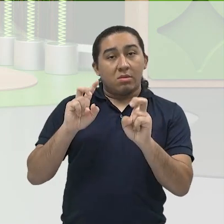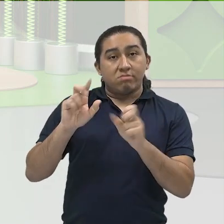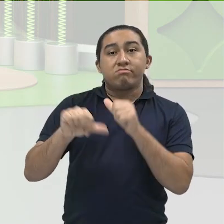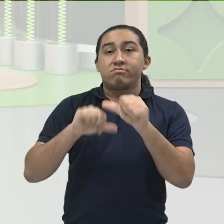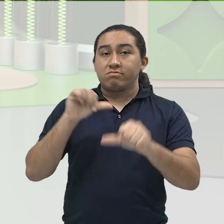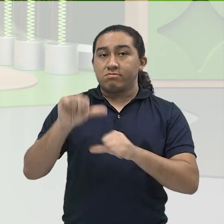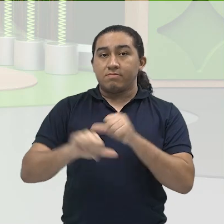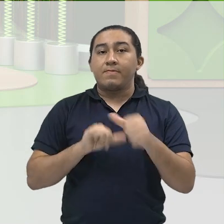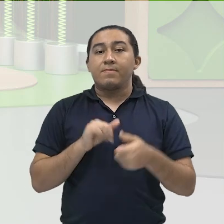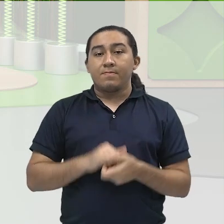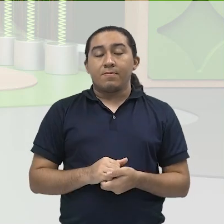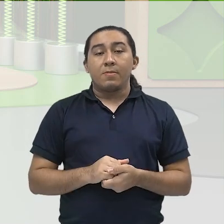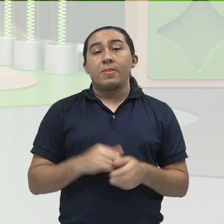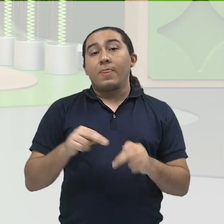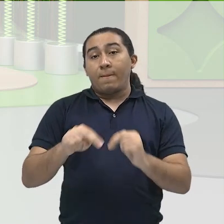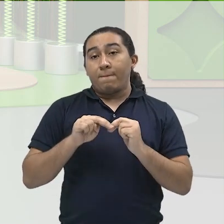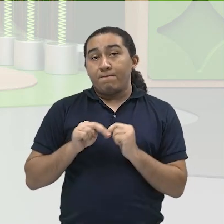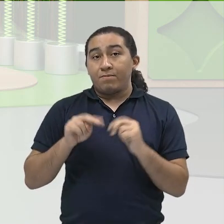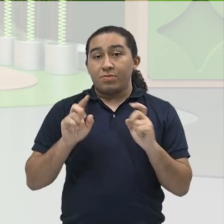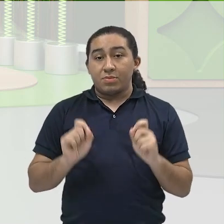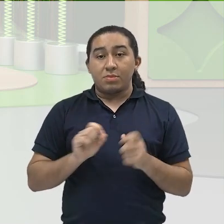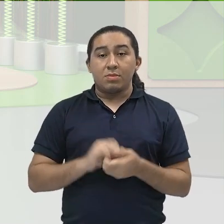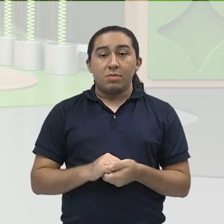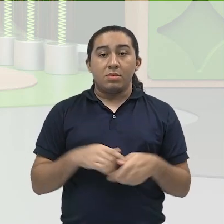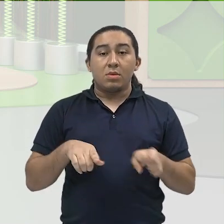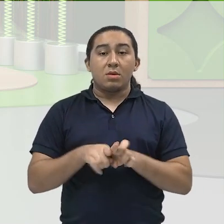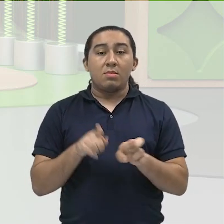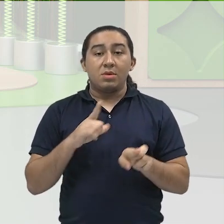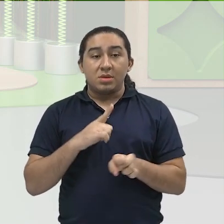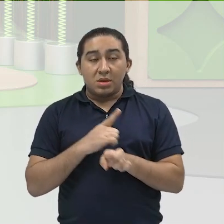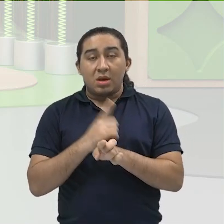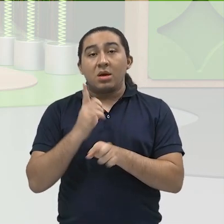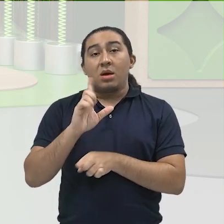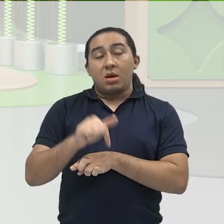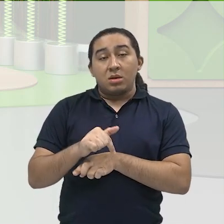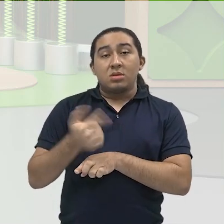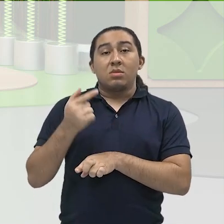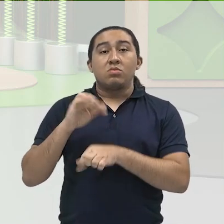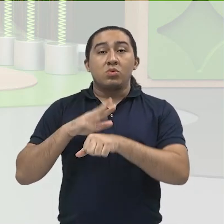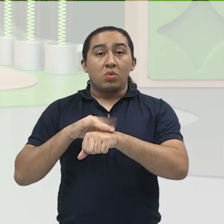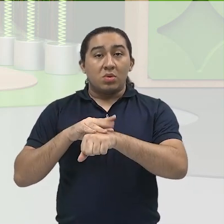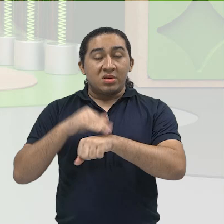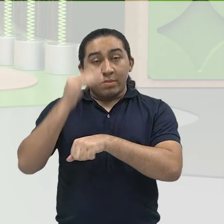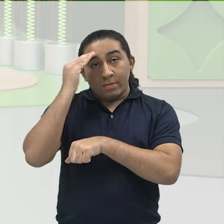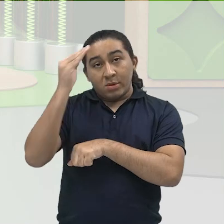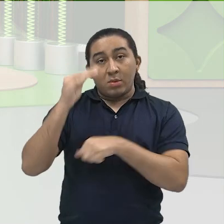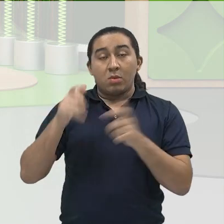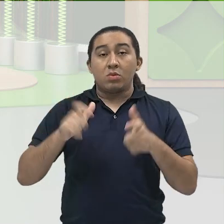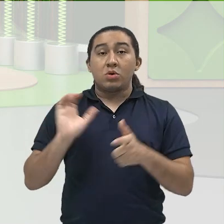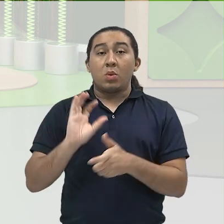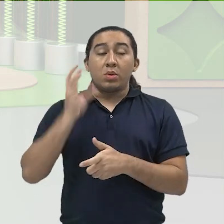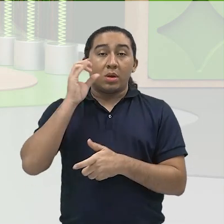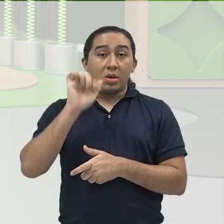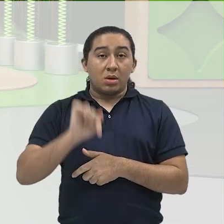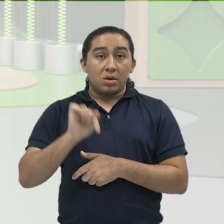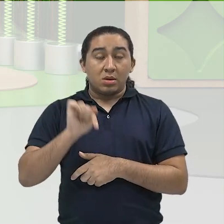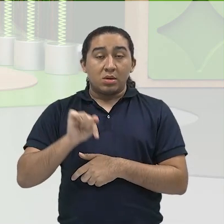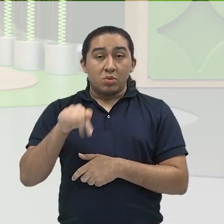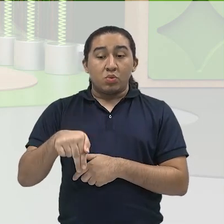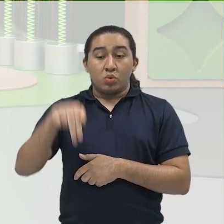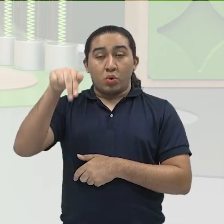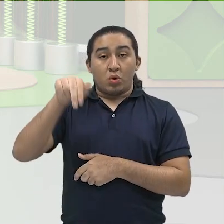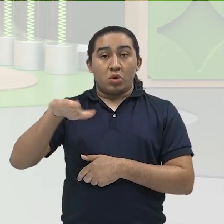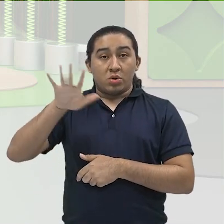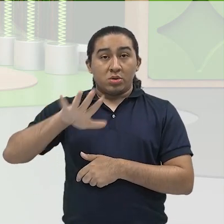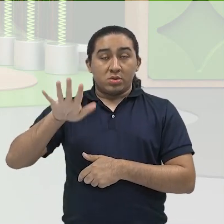certo? Então, inclusive, isso existe um grande índice dessa doença, principalmente aqui na região norte